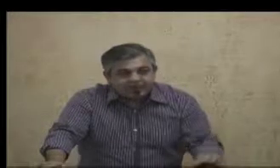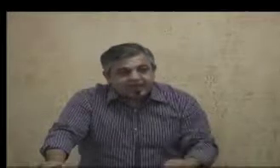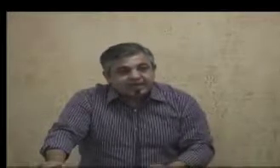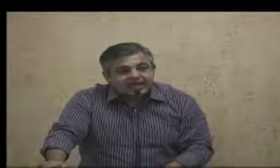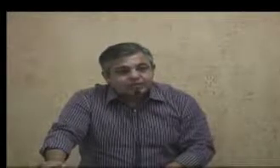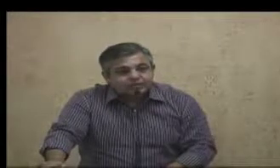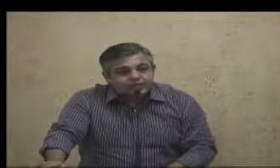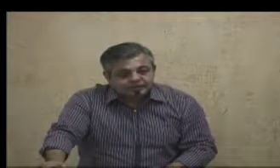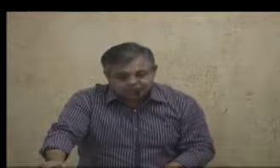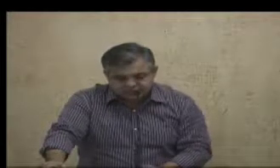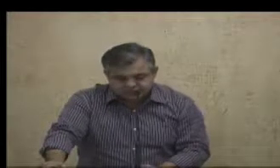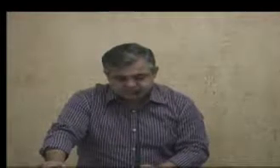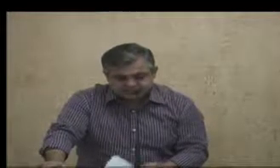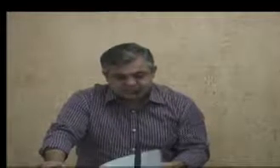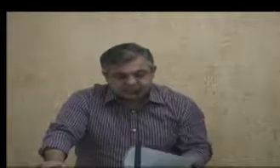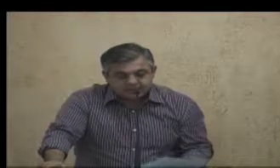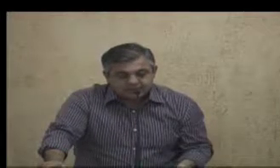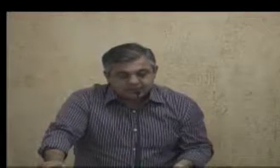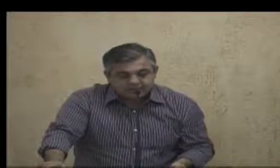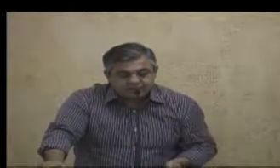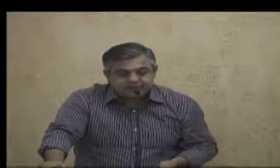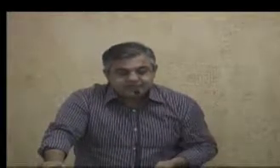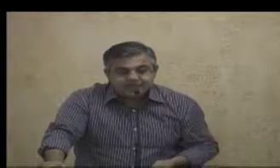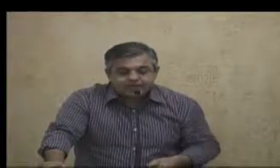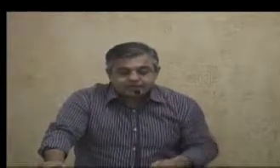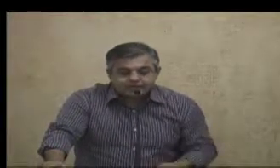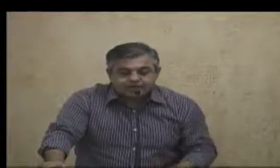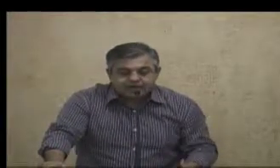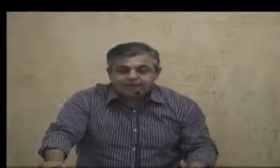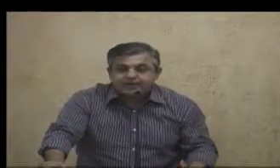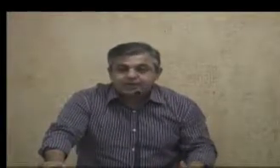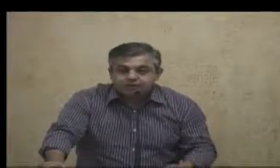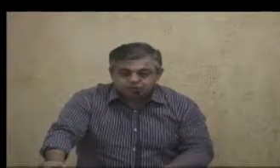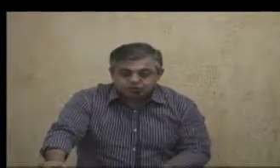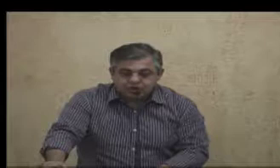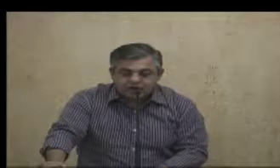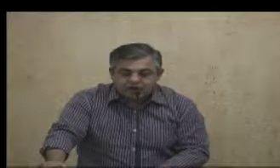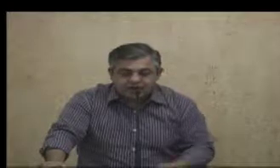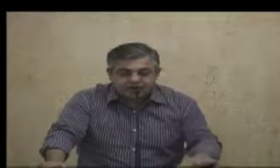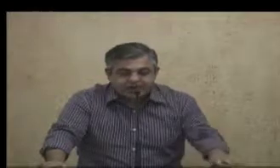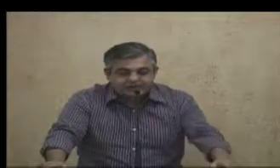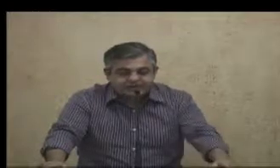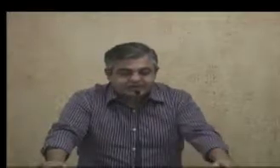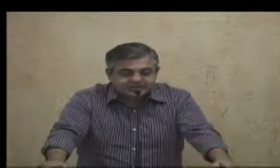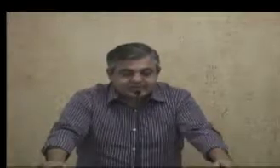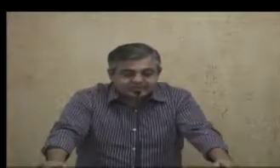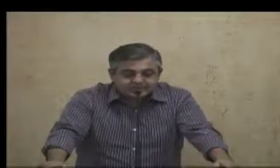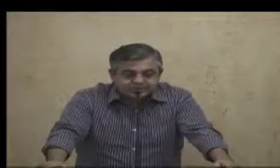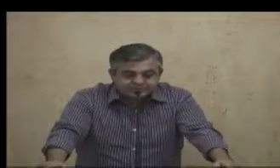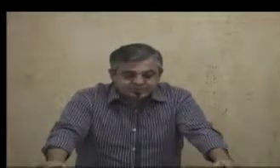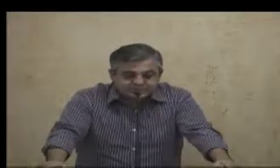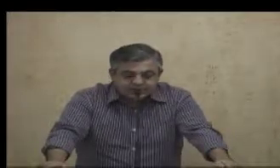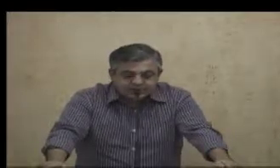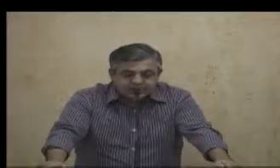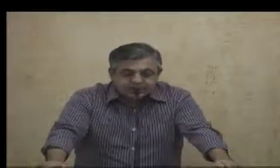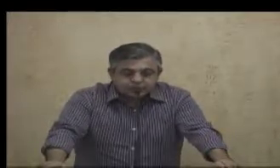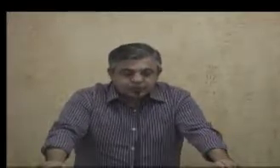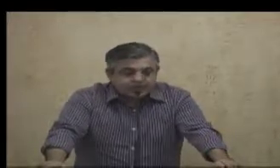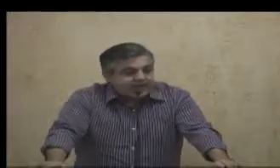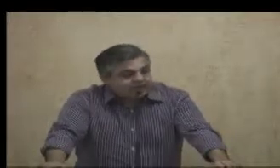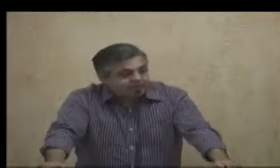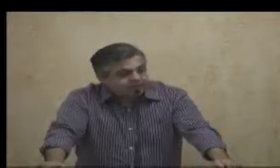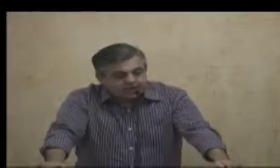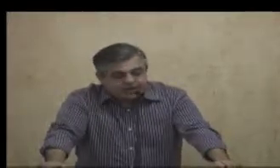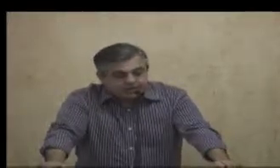Uma fatalidade no trânsito veio a tirar a vida do jovem Gabriel aos 16 anos de vida, no